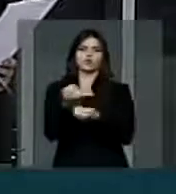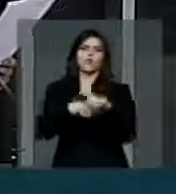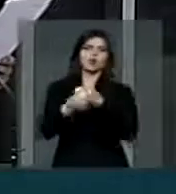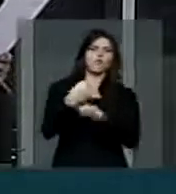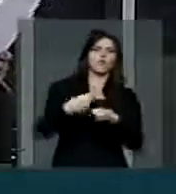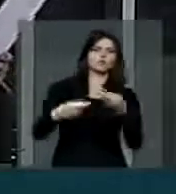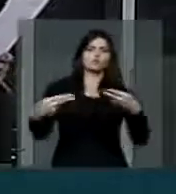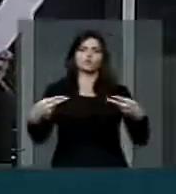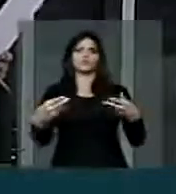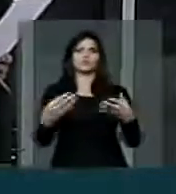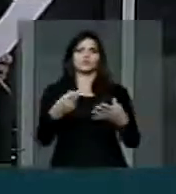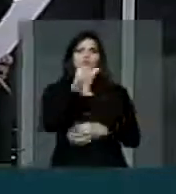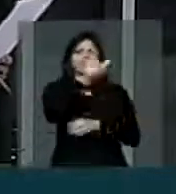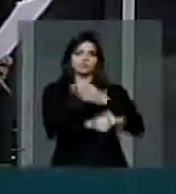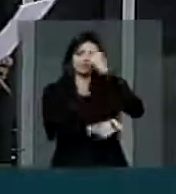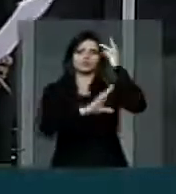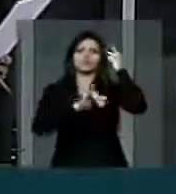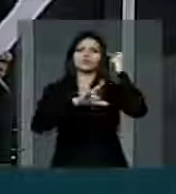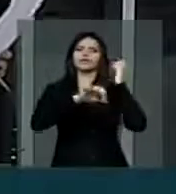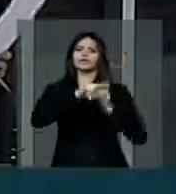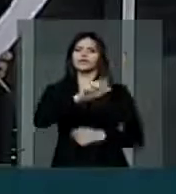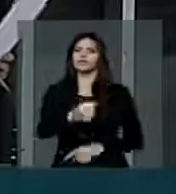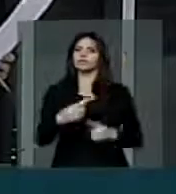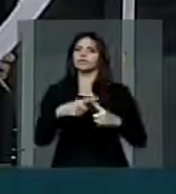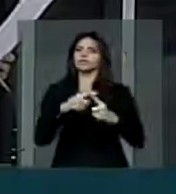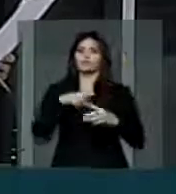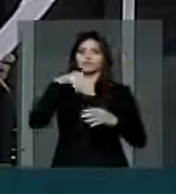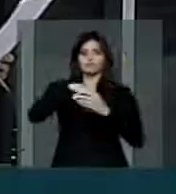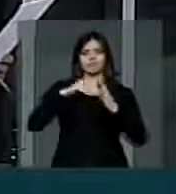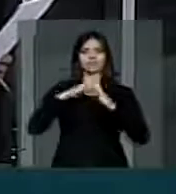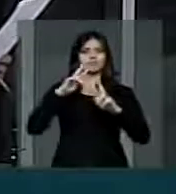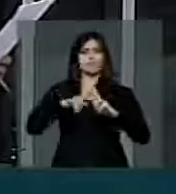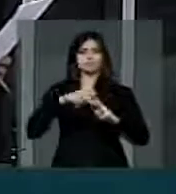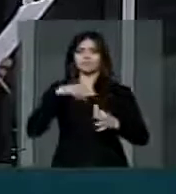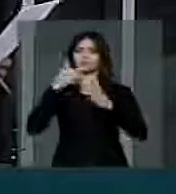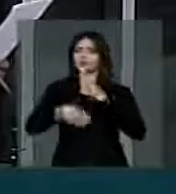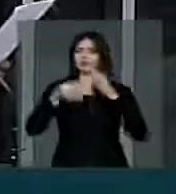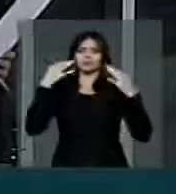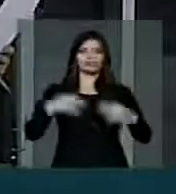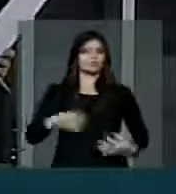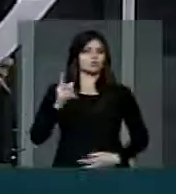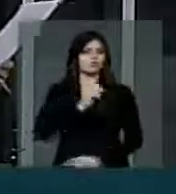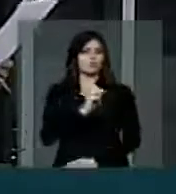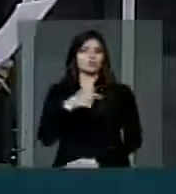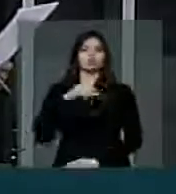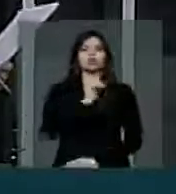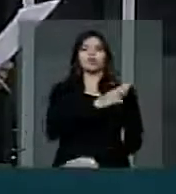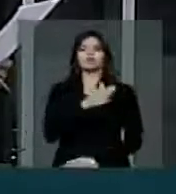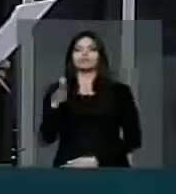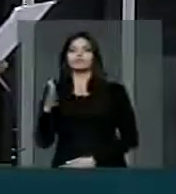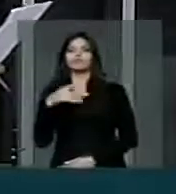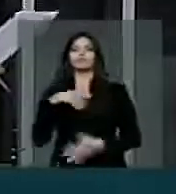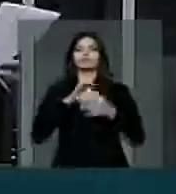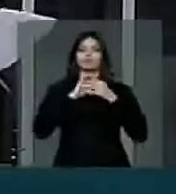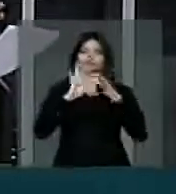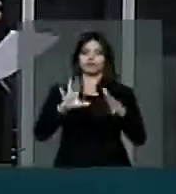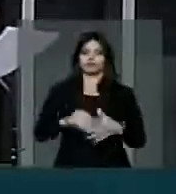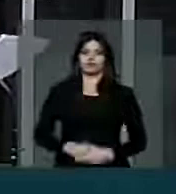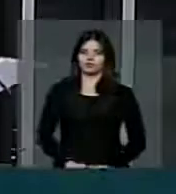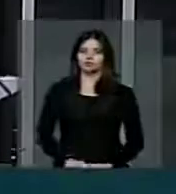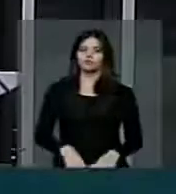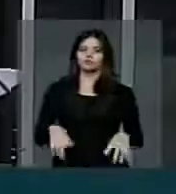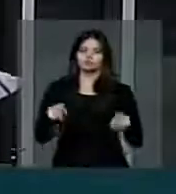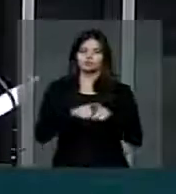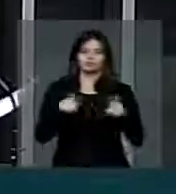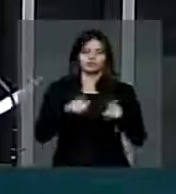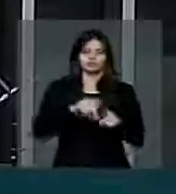comércio, a cidadania de quem não perdeu a dignidade, mas apenas e temporariamente a liberdade. Aliás,